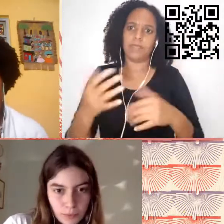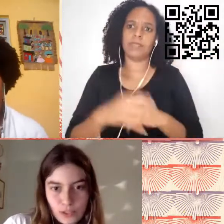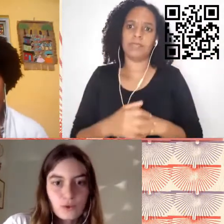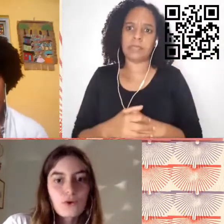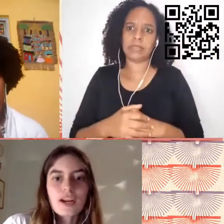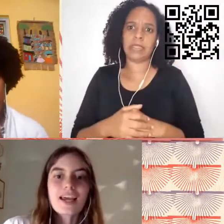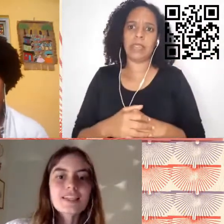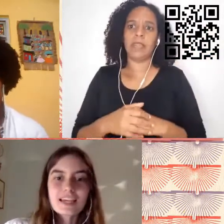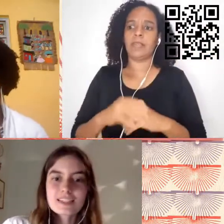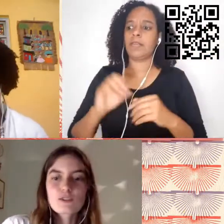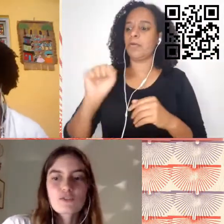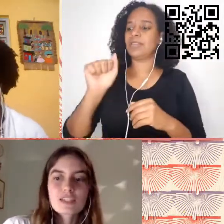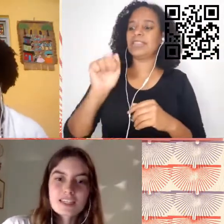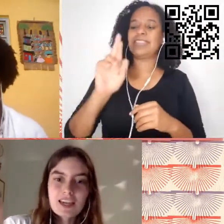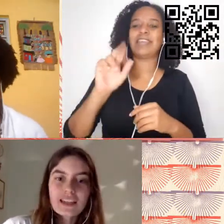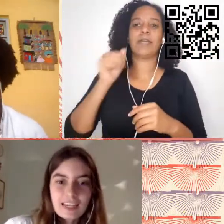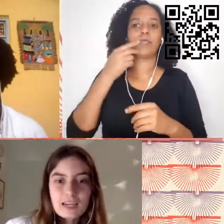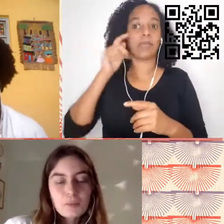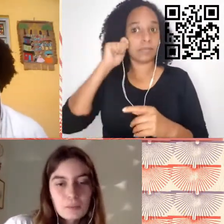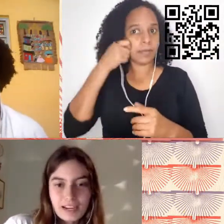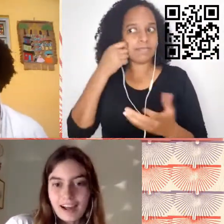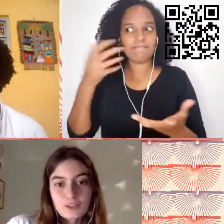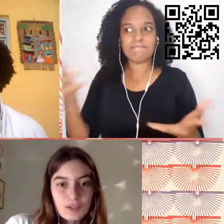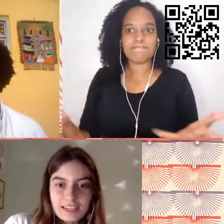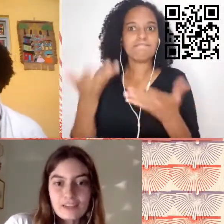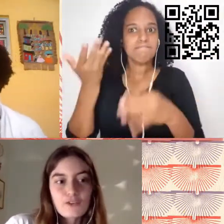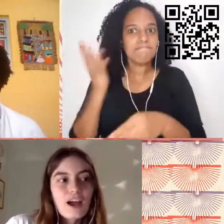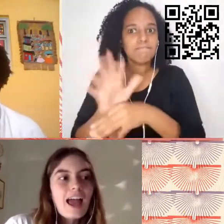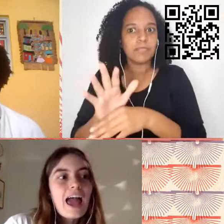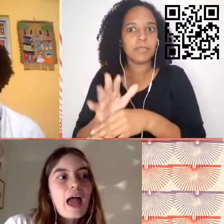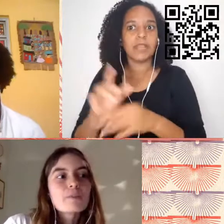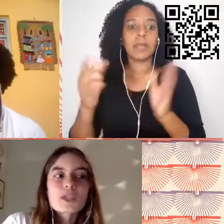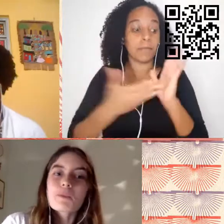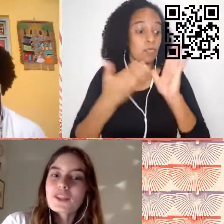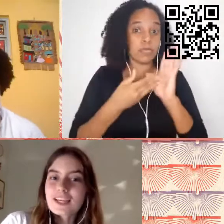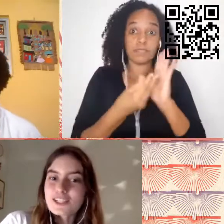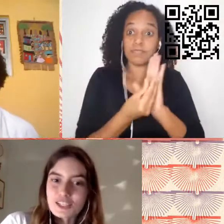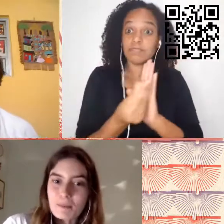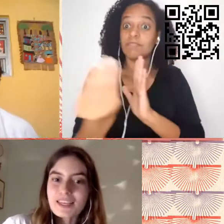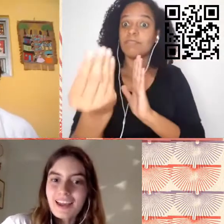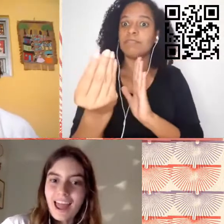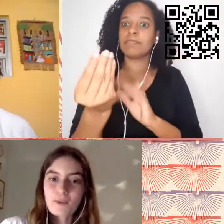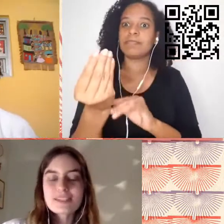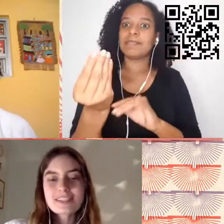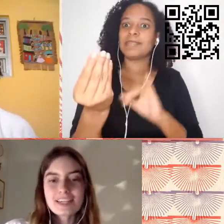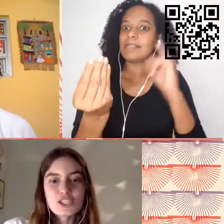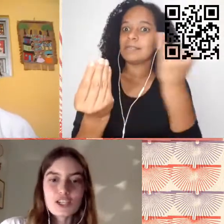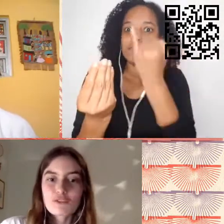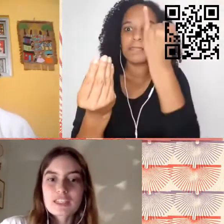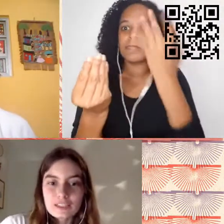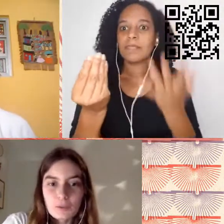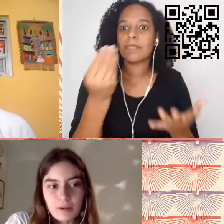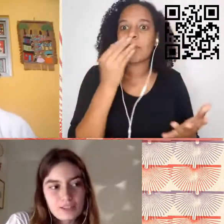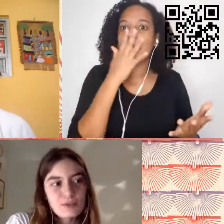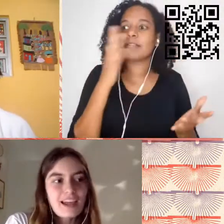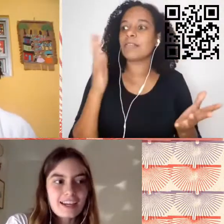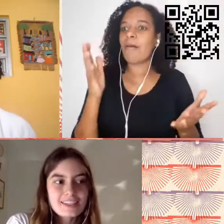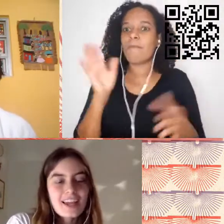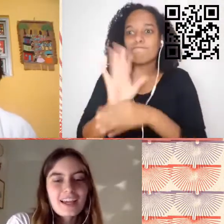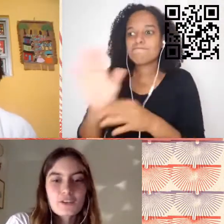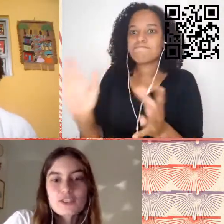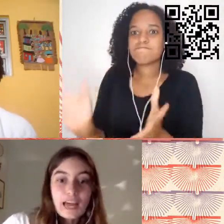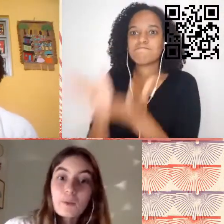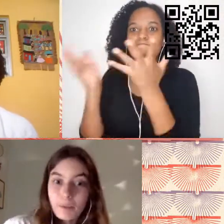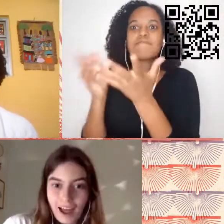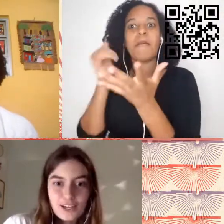Pretas proporciona, e essa questão de vocês terem publicado o livro, é muito importante, né? Porque é um incentivo tanto para as